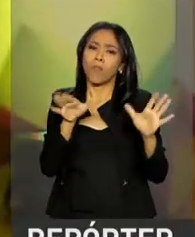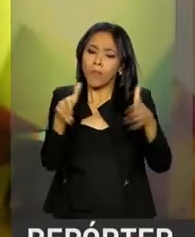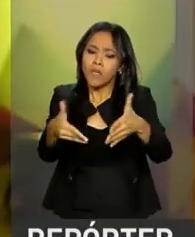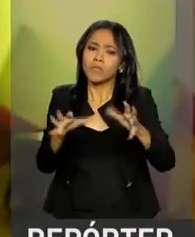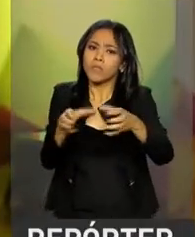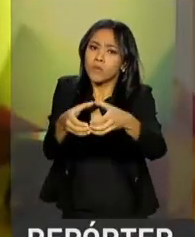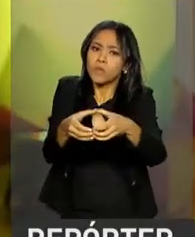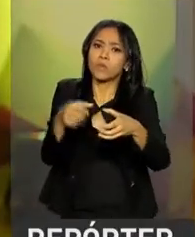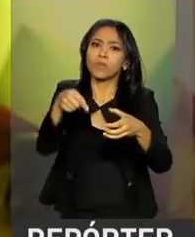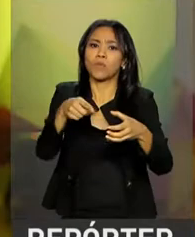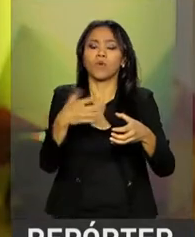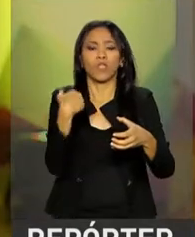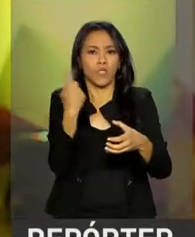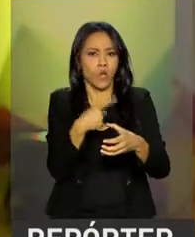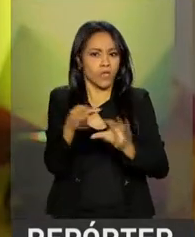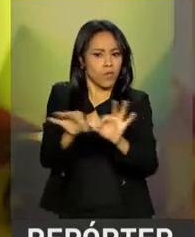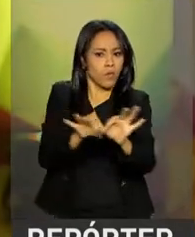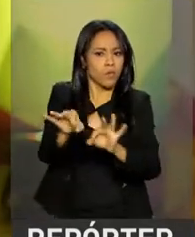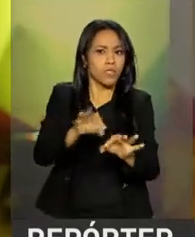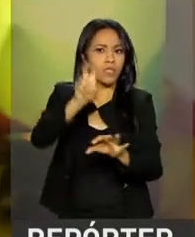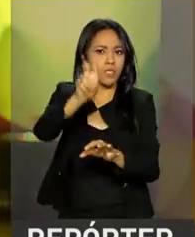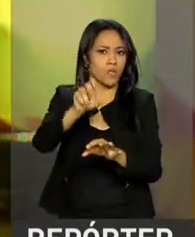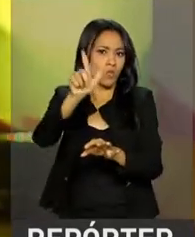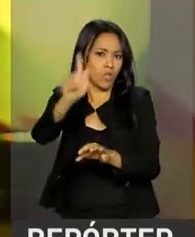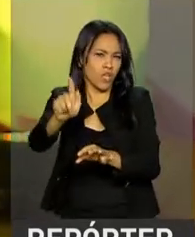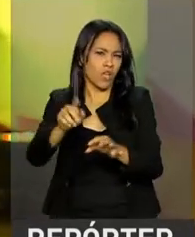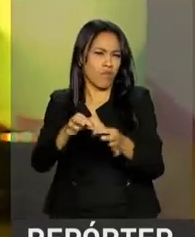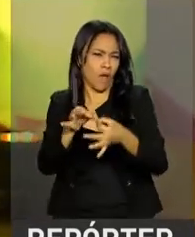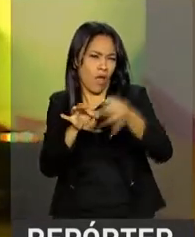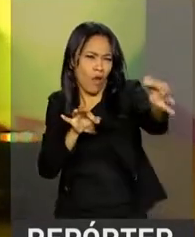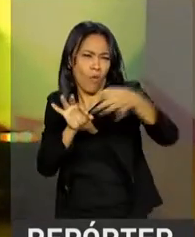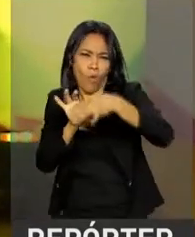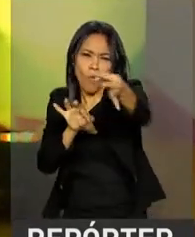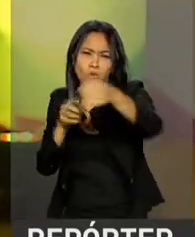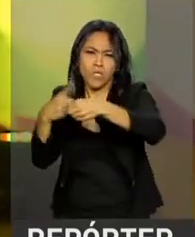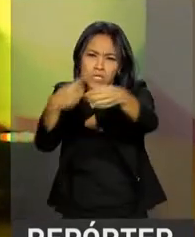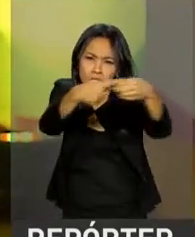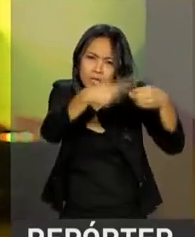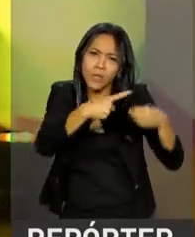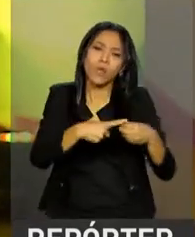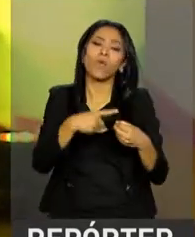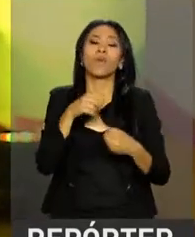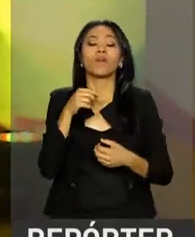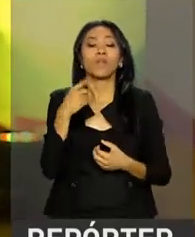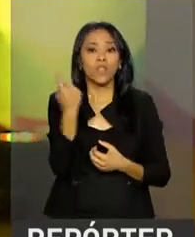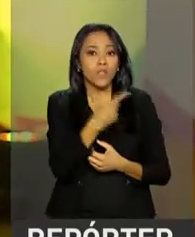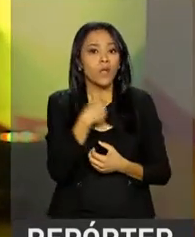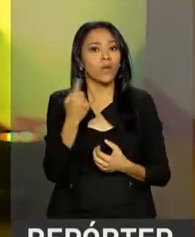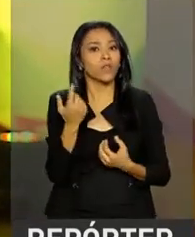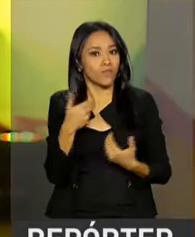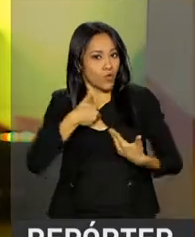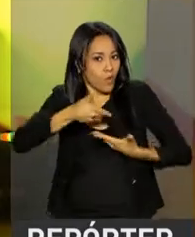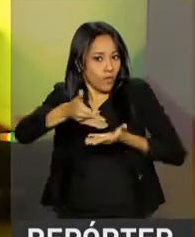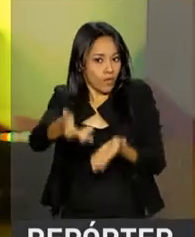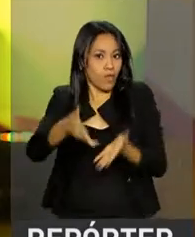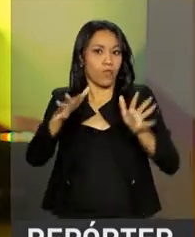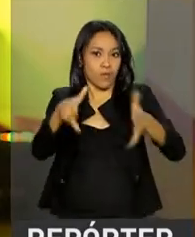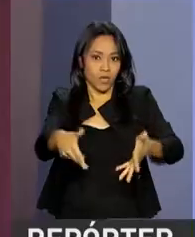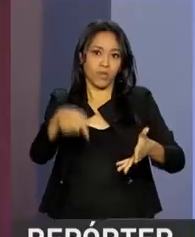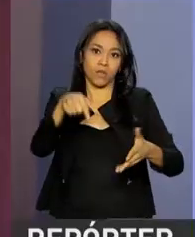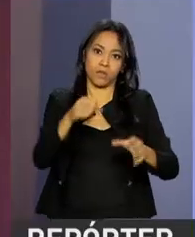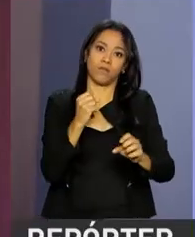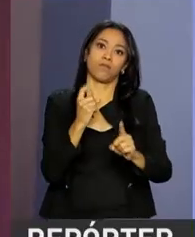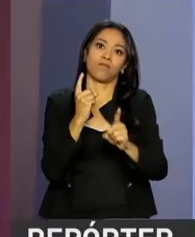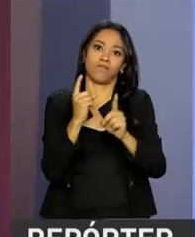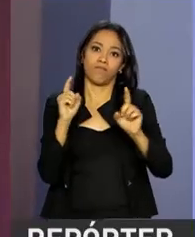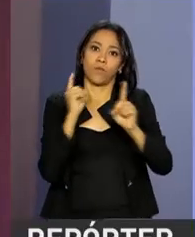5G voltado para essas áreas rurais, remotas, de baixa densidade populacional, fez com que a gente fosse convidado a participar desse consórcio.